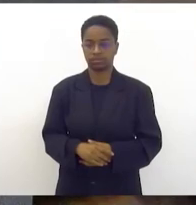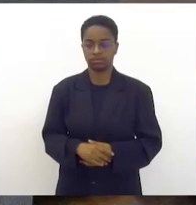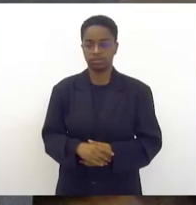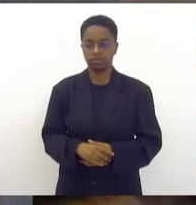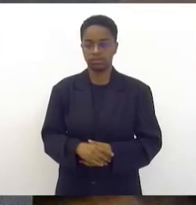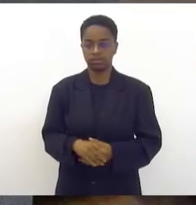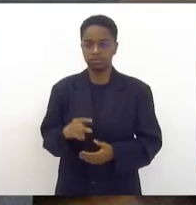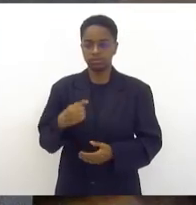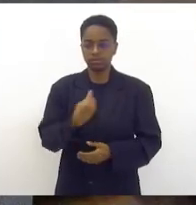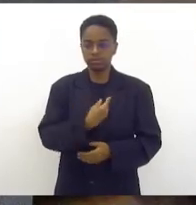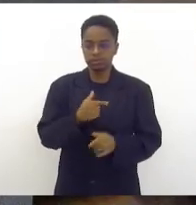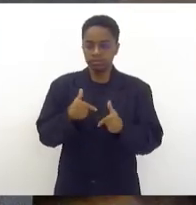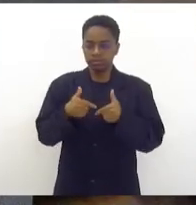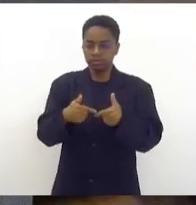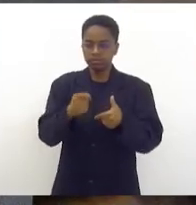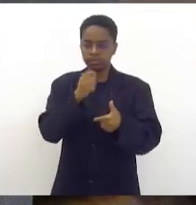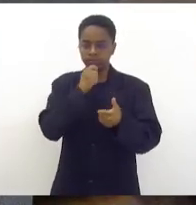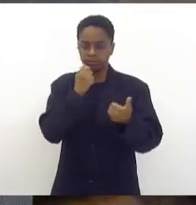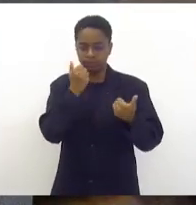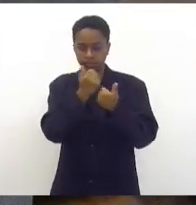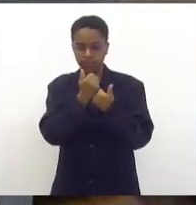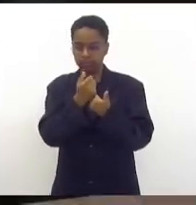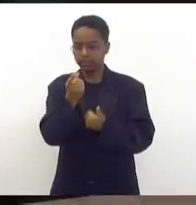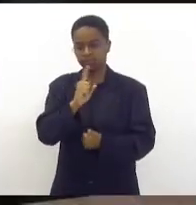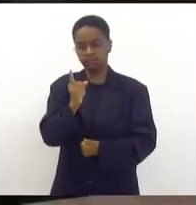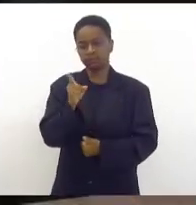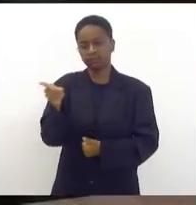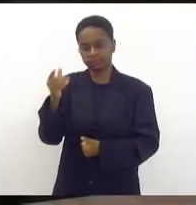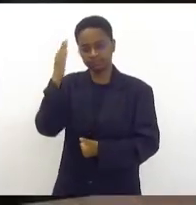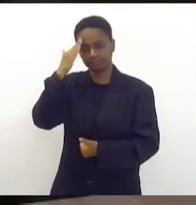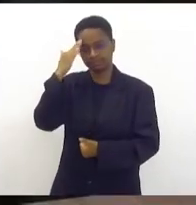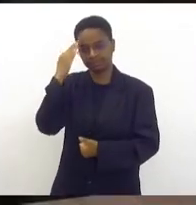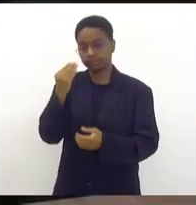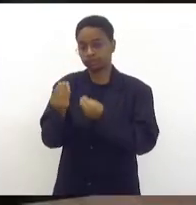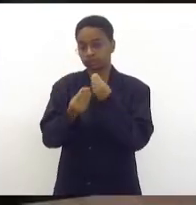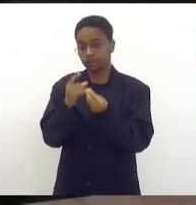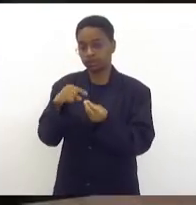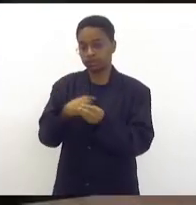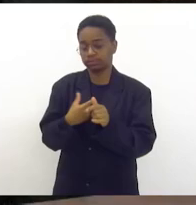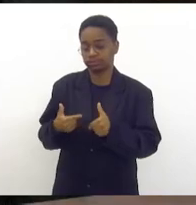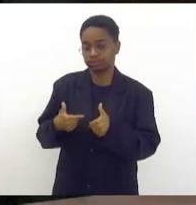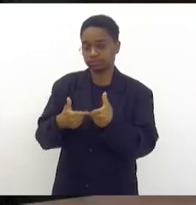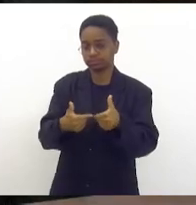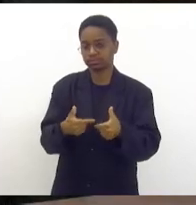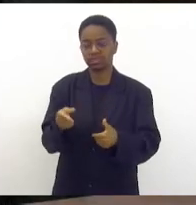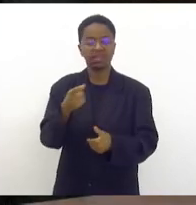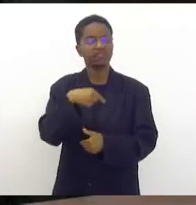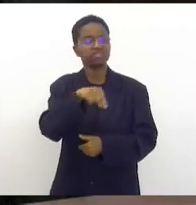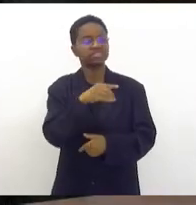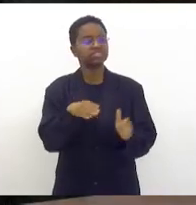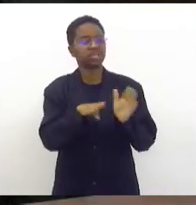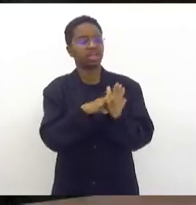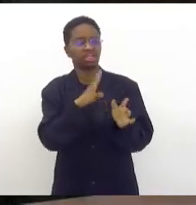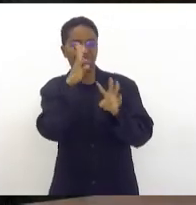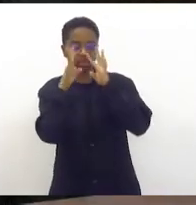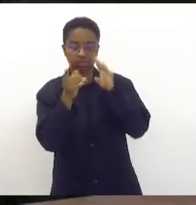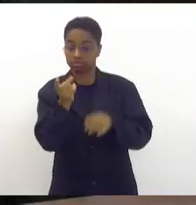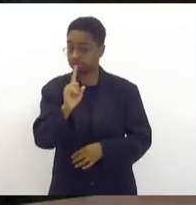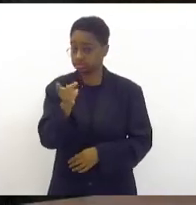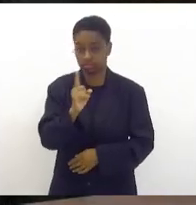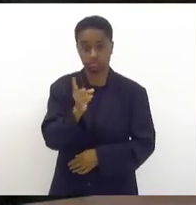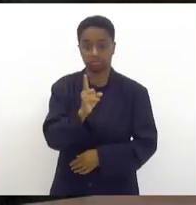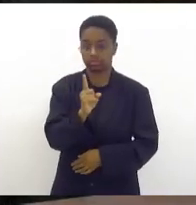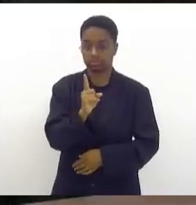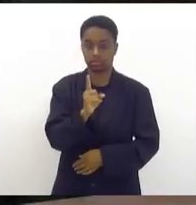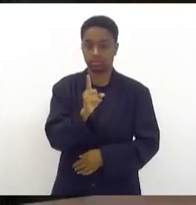sem o apoio, sem a anuência do governador. O governador sabe das fiscalizações. Ah, vocês estão chegando de forma... Não estamos chegando de forma arbitrária.